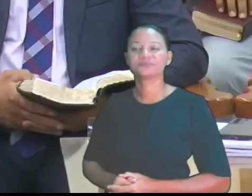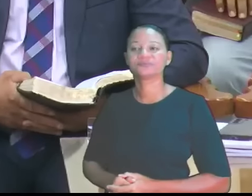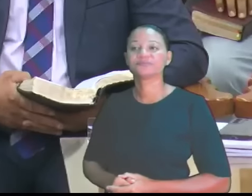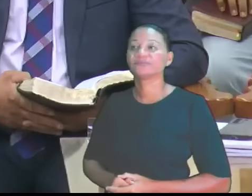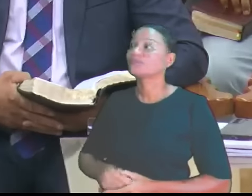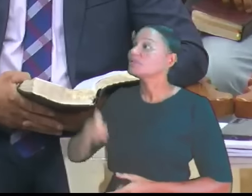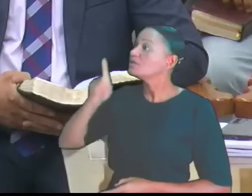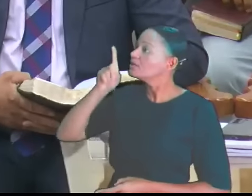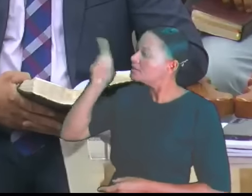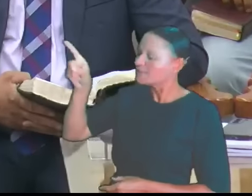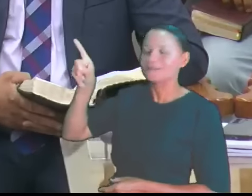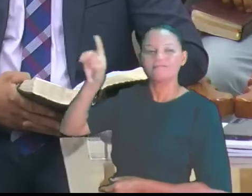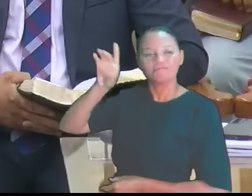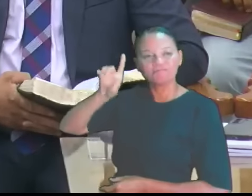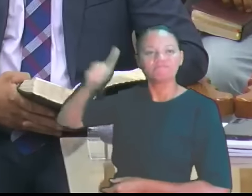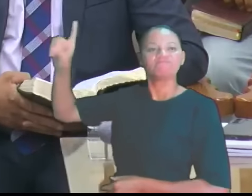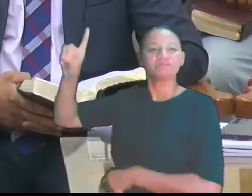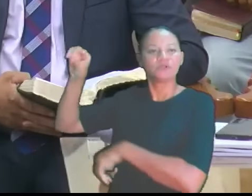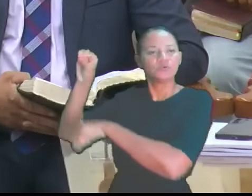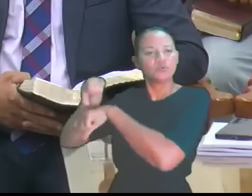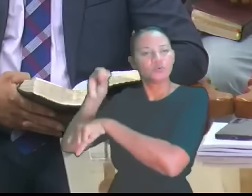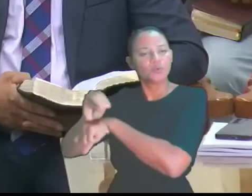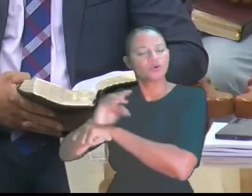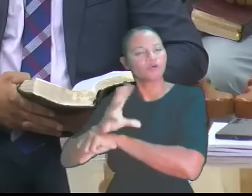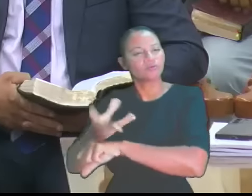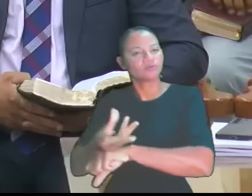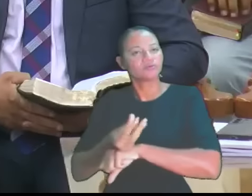Ele é provedor para a igreja.